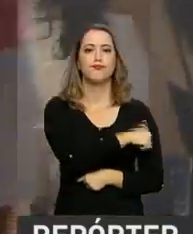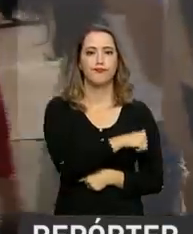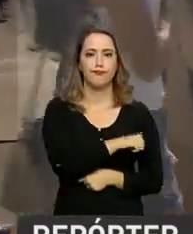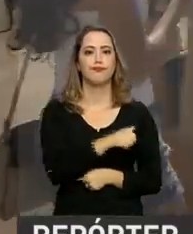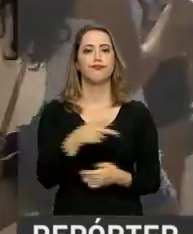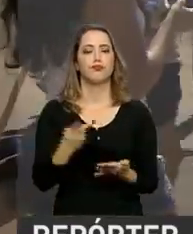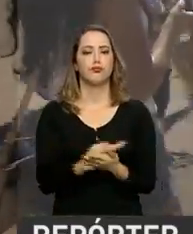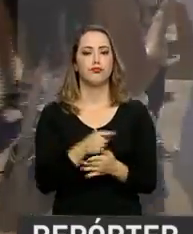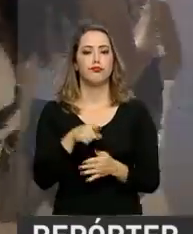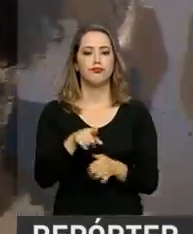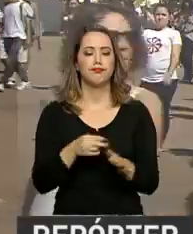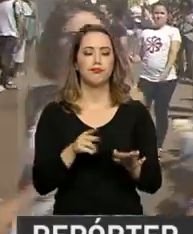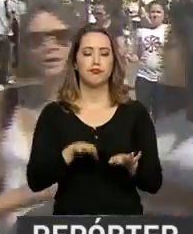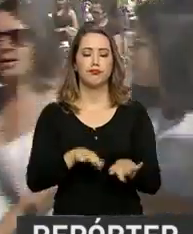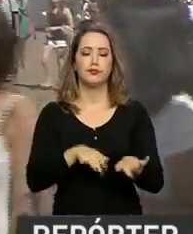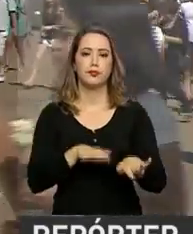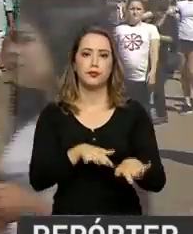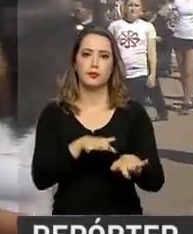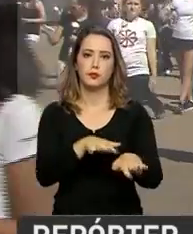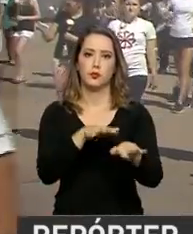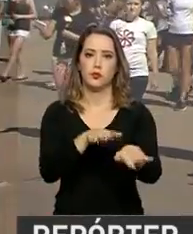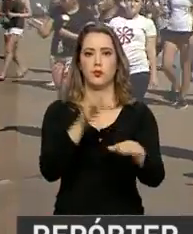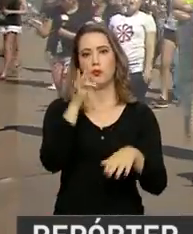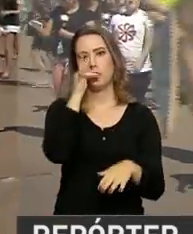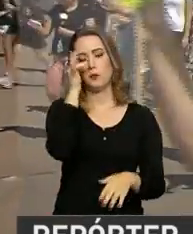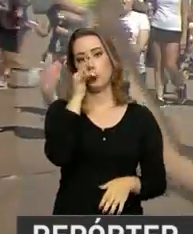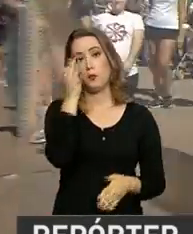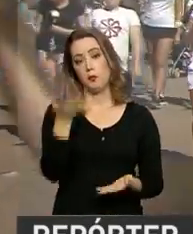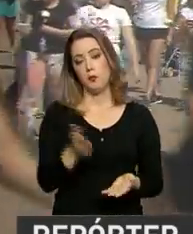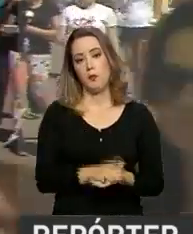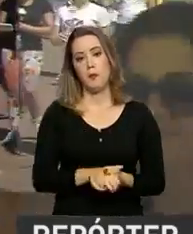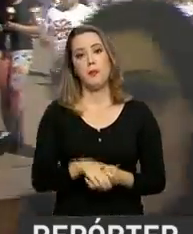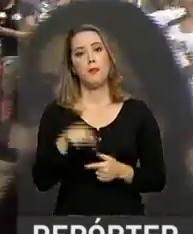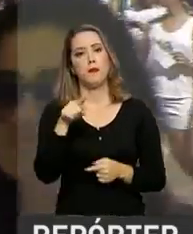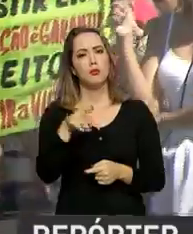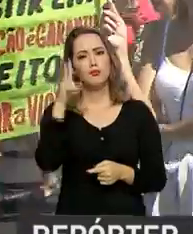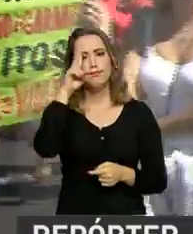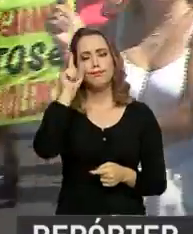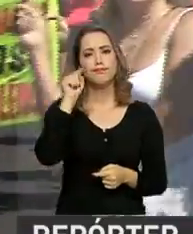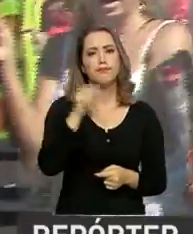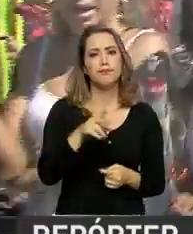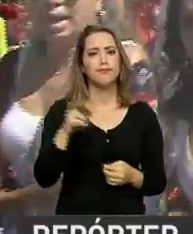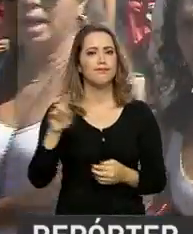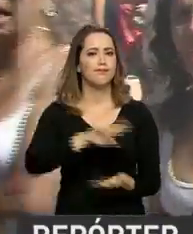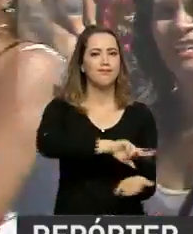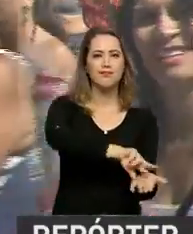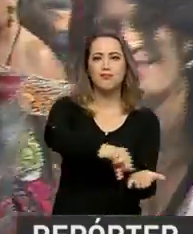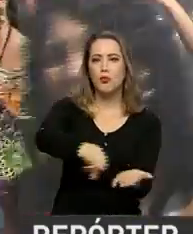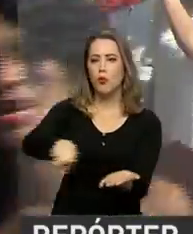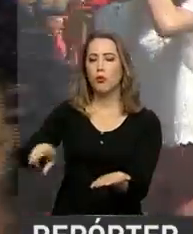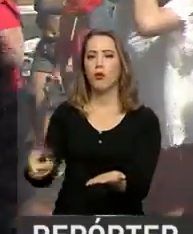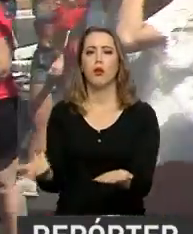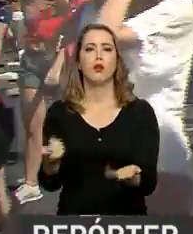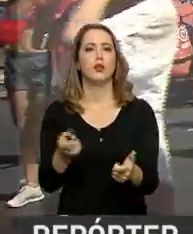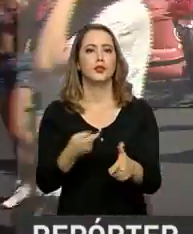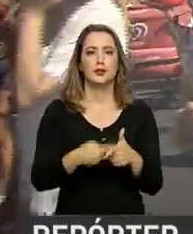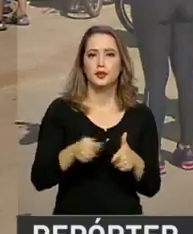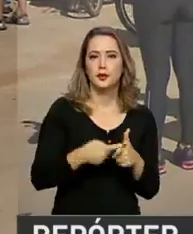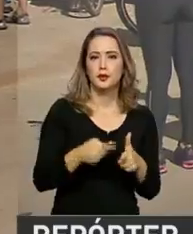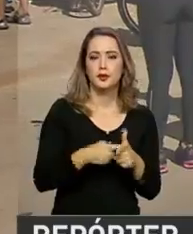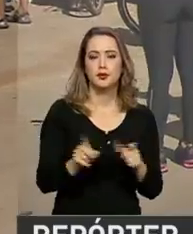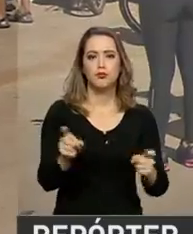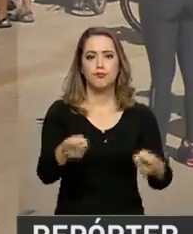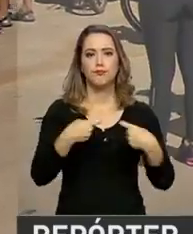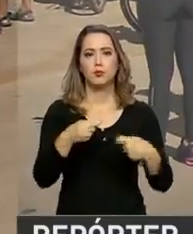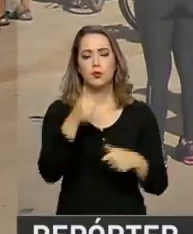Flores os participantes lembraram esse e outros casos de violência contra a mulher e pediram mais Rigor na punição dos crimes